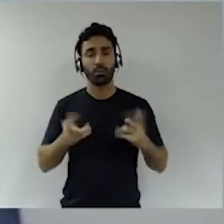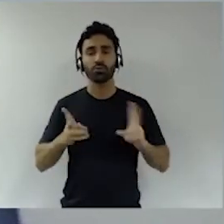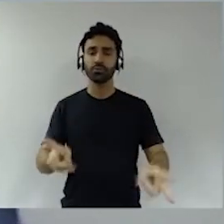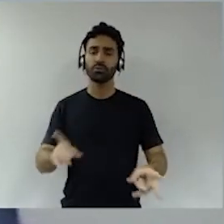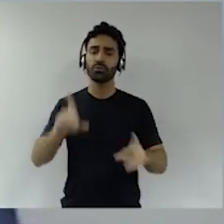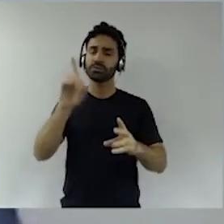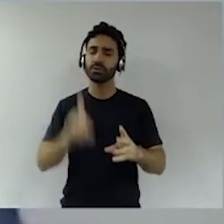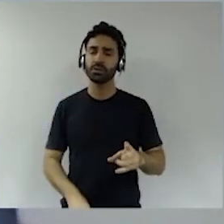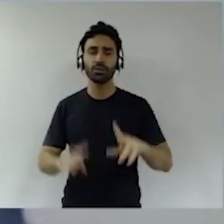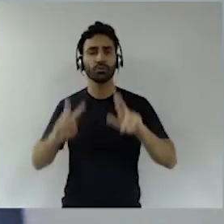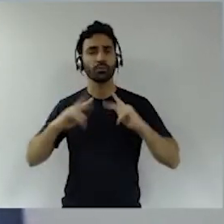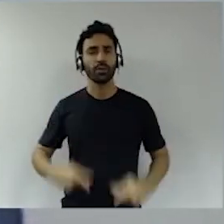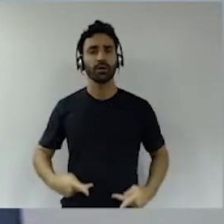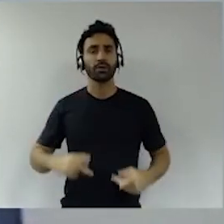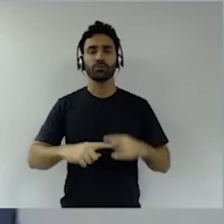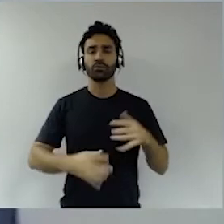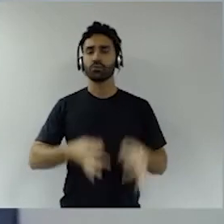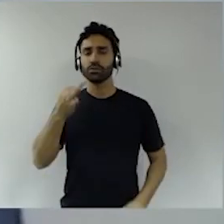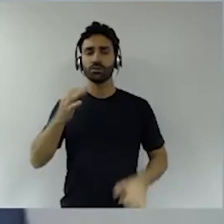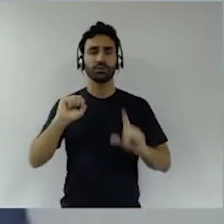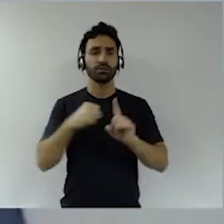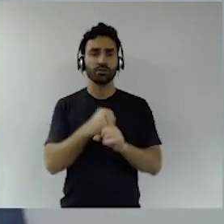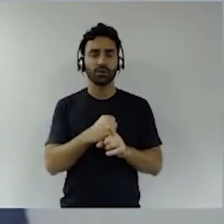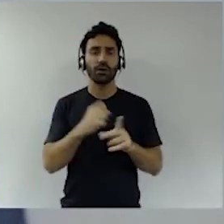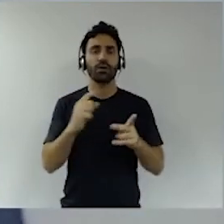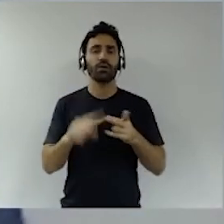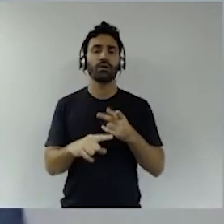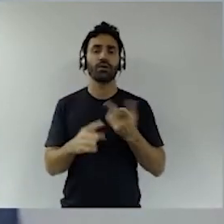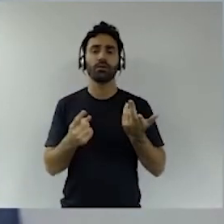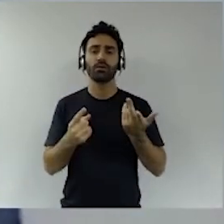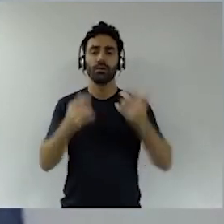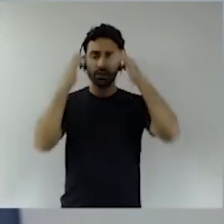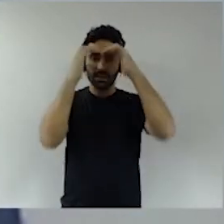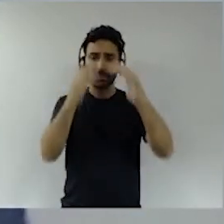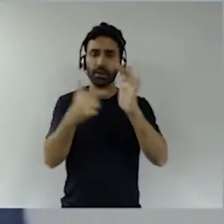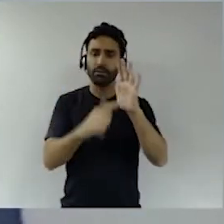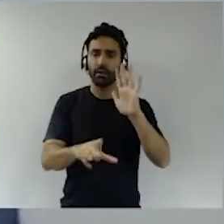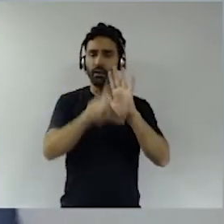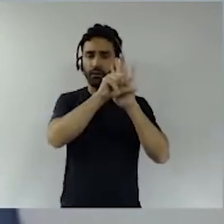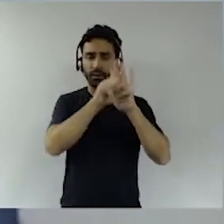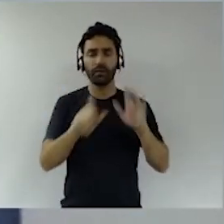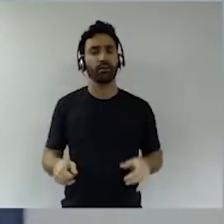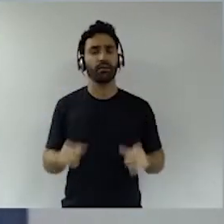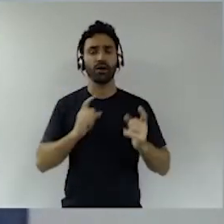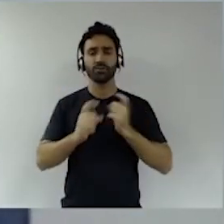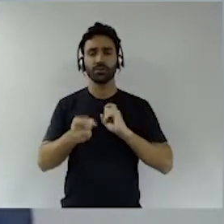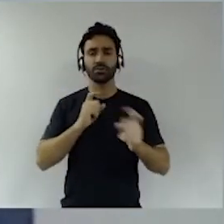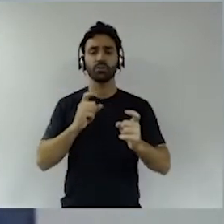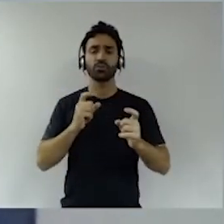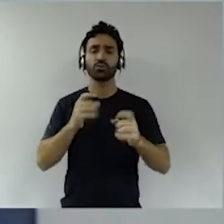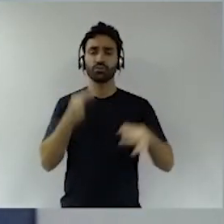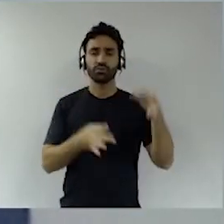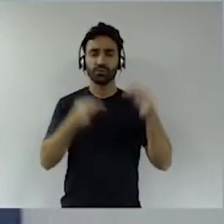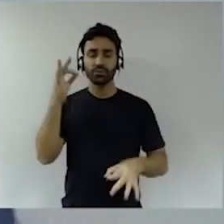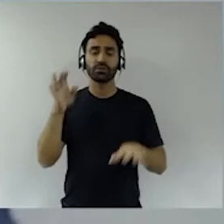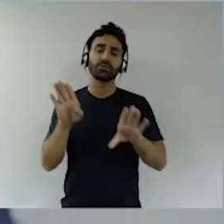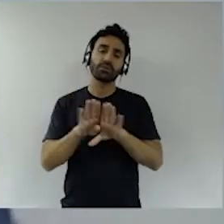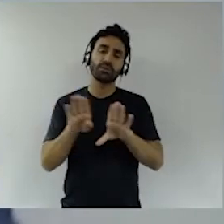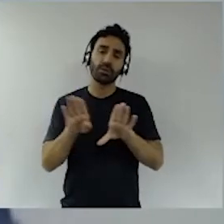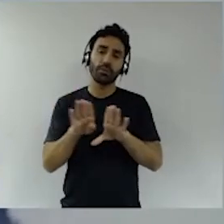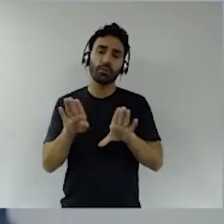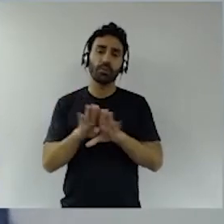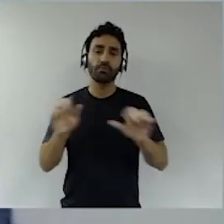direitos humanos, a justiça social, a boa aplicação das leis, a rápida administração da justiça e o aperfeiçoamento da